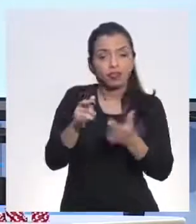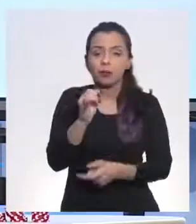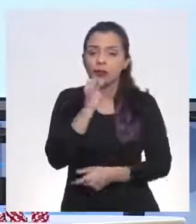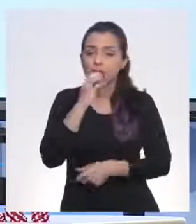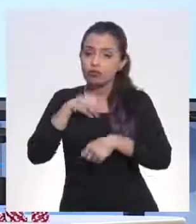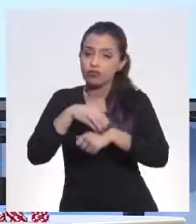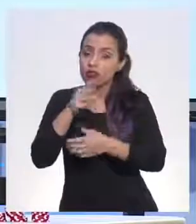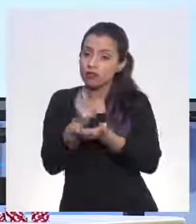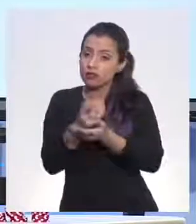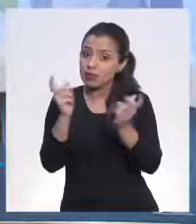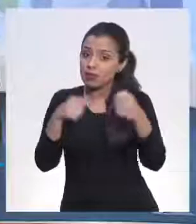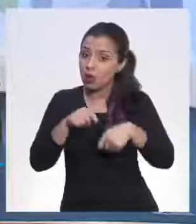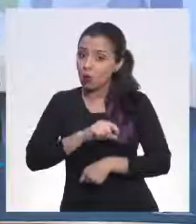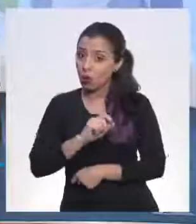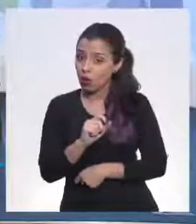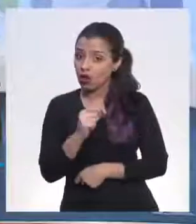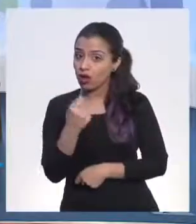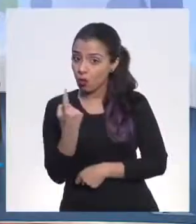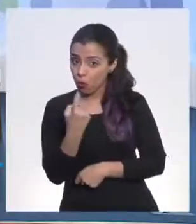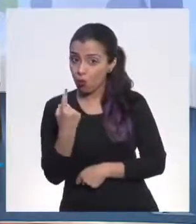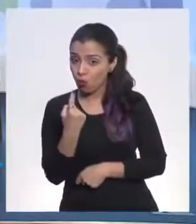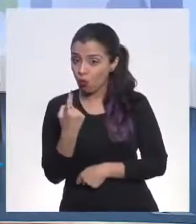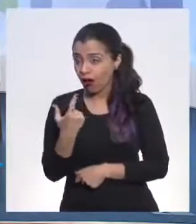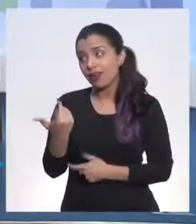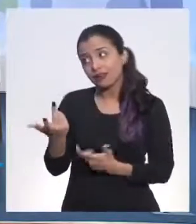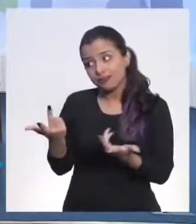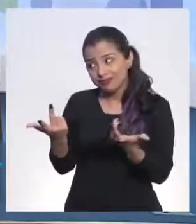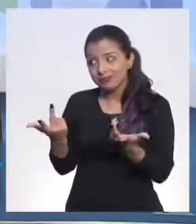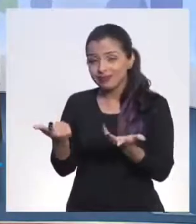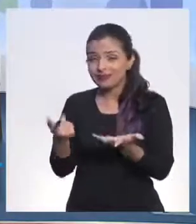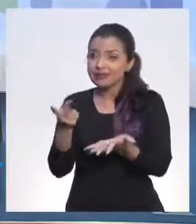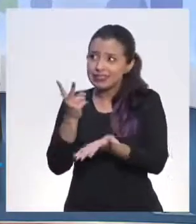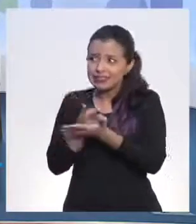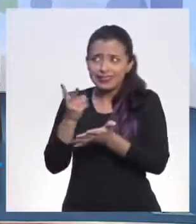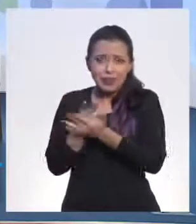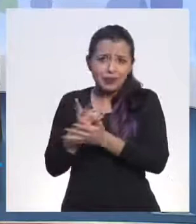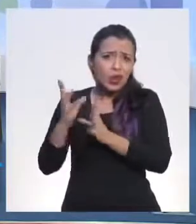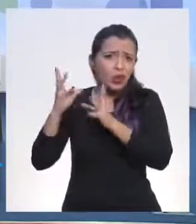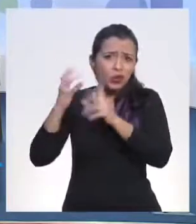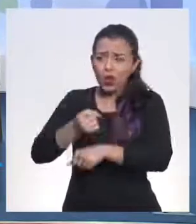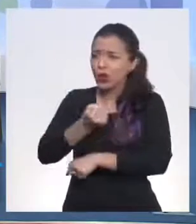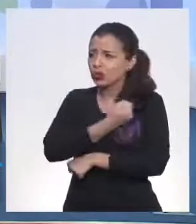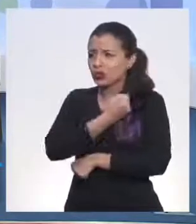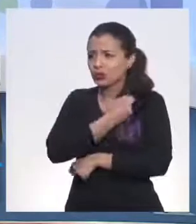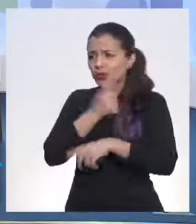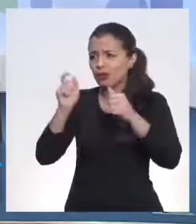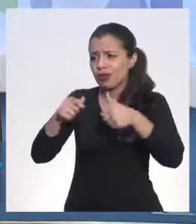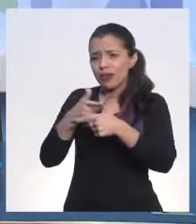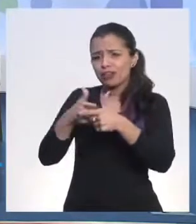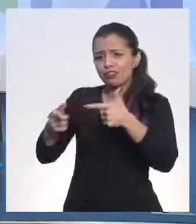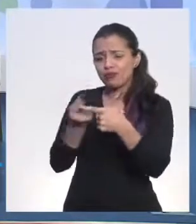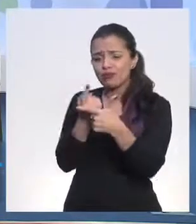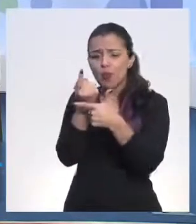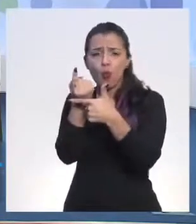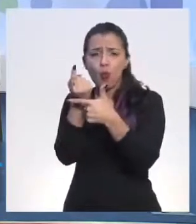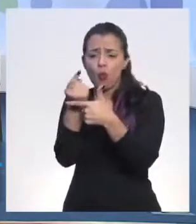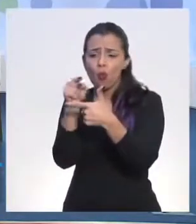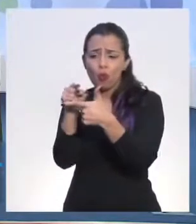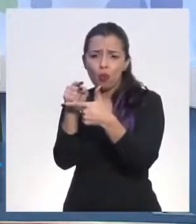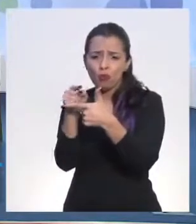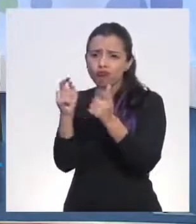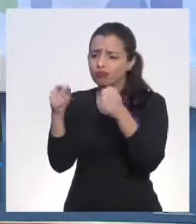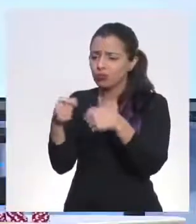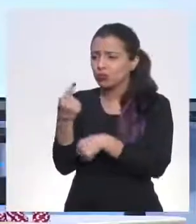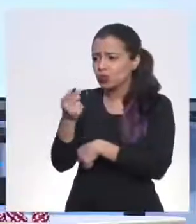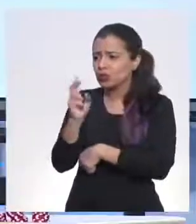Ale? Não é só geralmente. Todo número a gente divide por 1. Isso mesmo. Então, essa